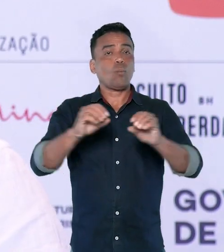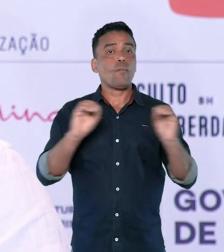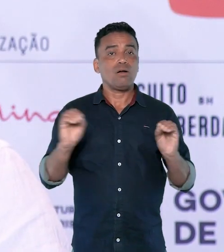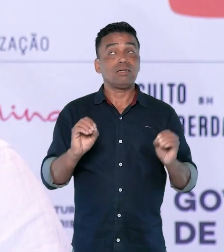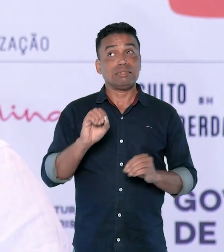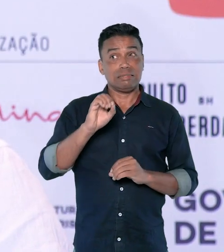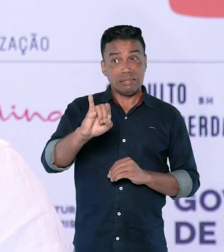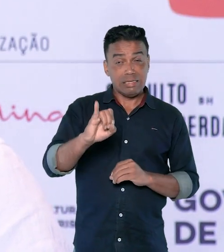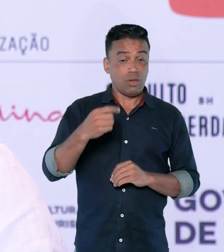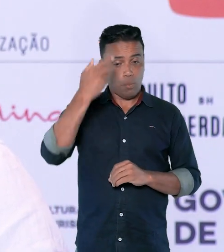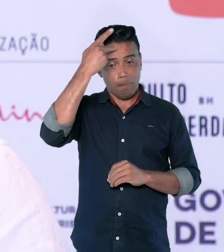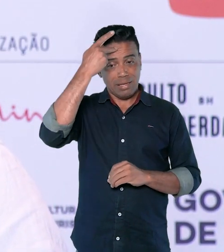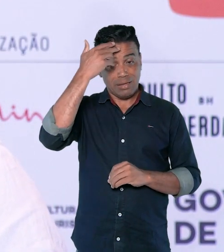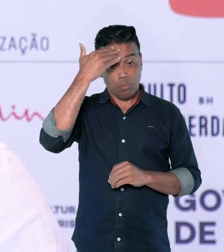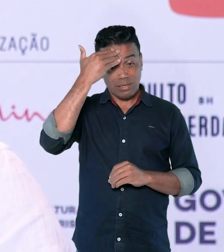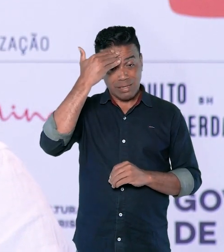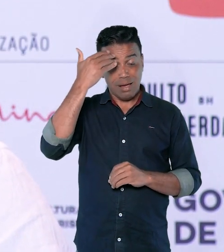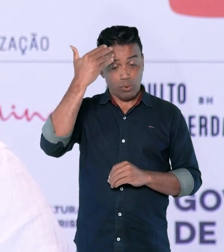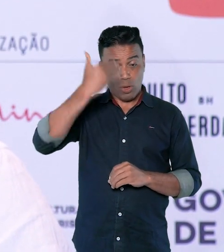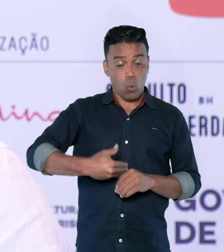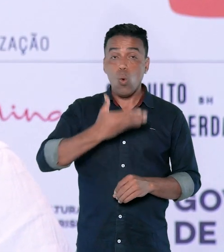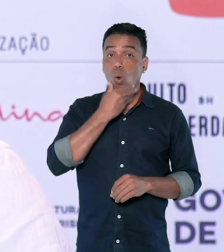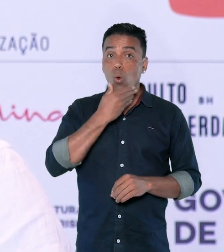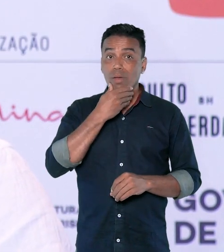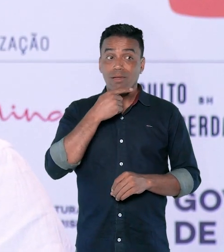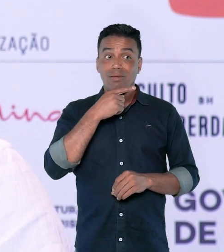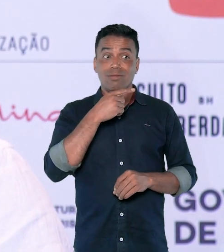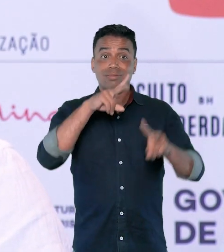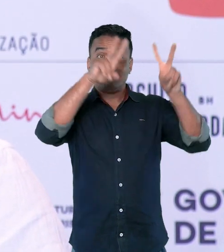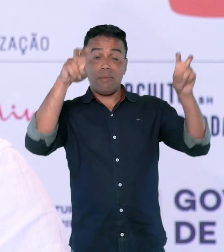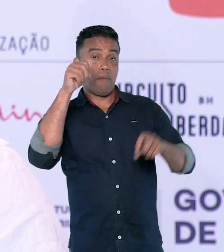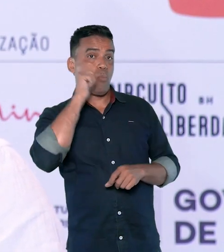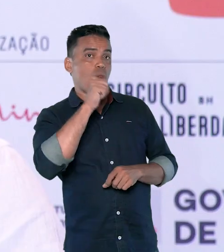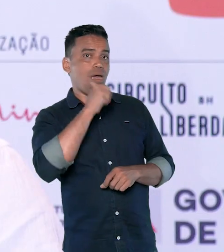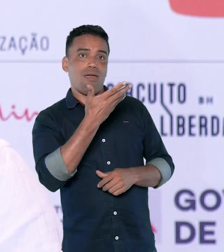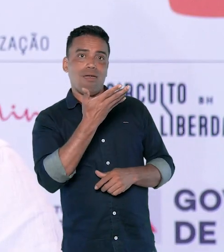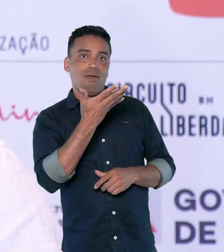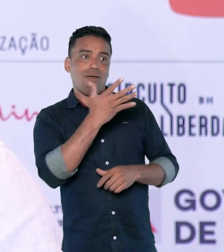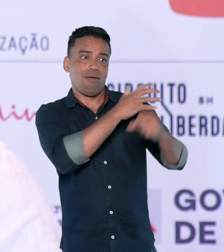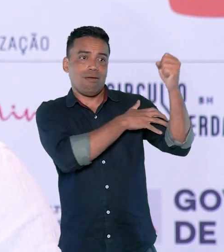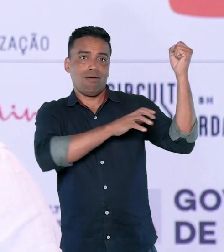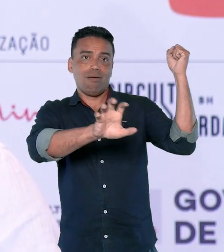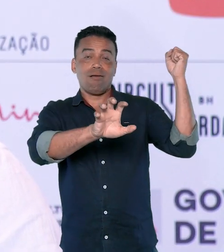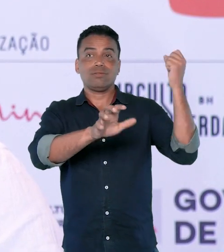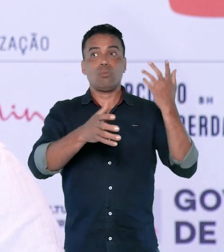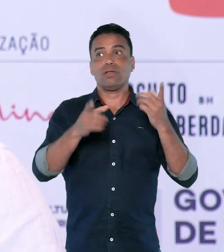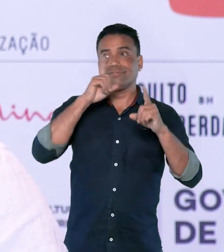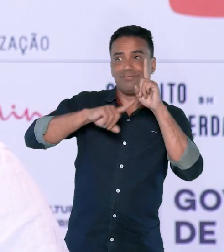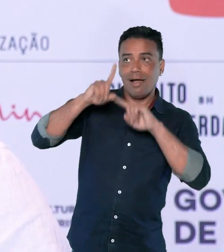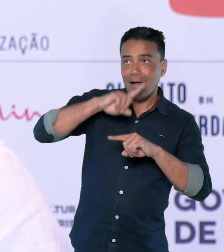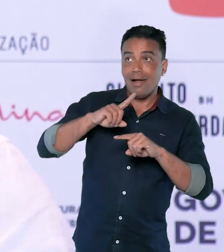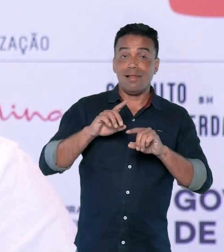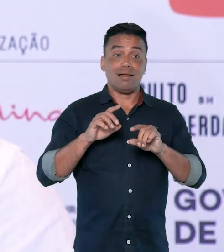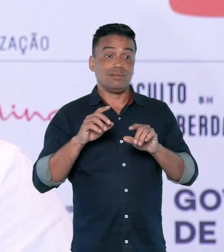eu fosse pensar que eu não posso falar porque eu estou no meu lugar de fala, eu não teria, com os meus erros e acertos, né?